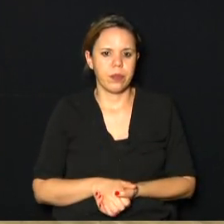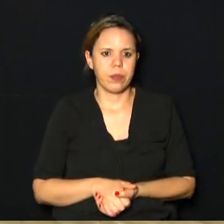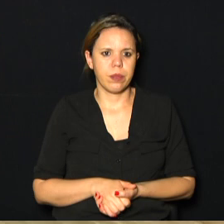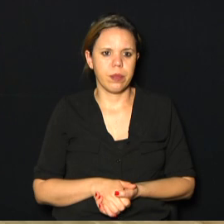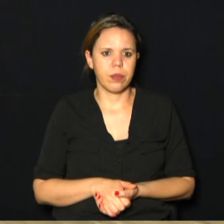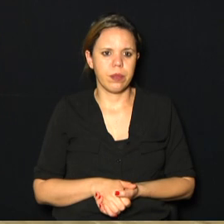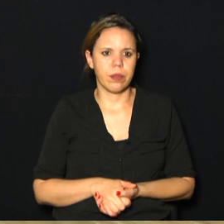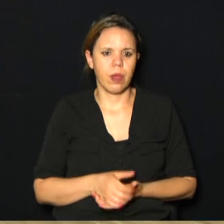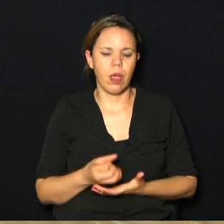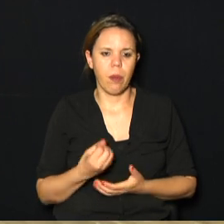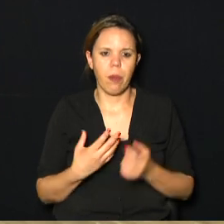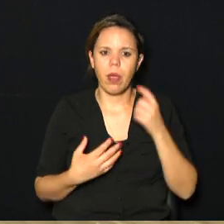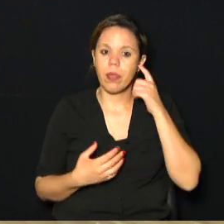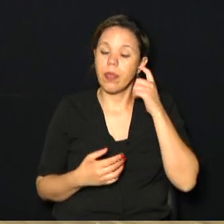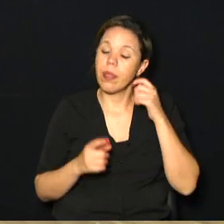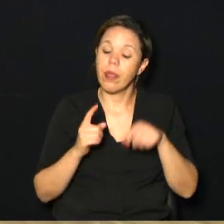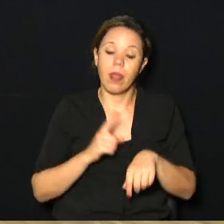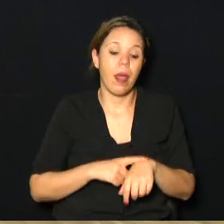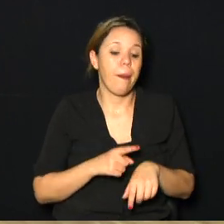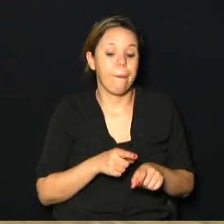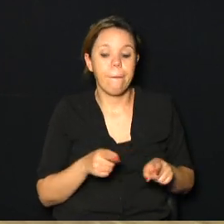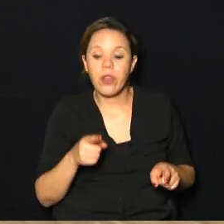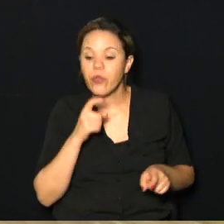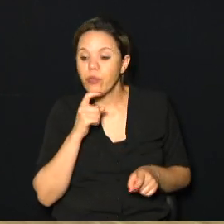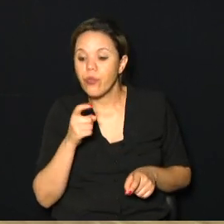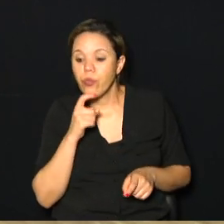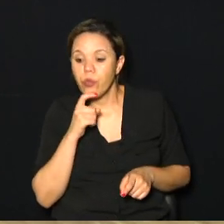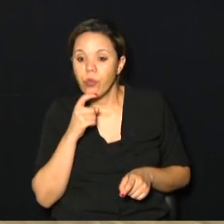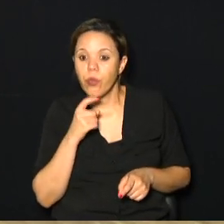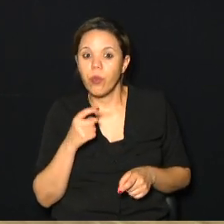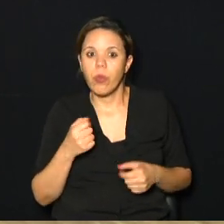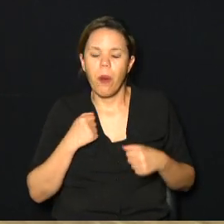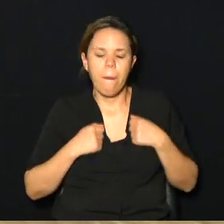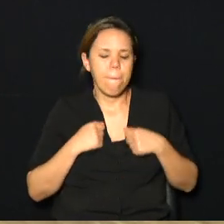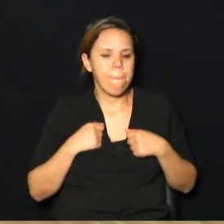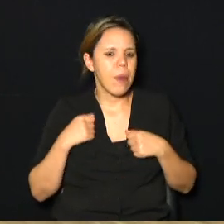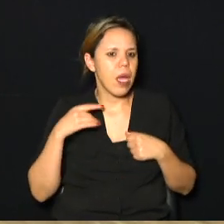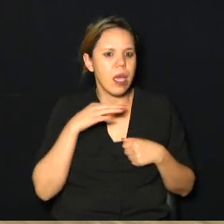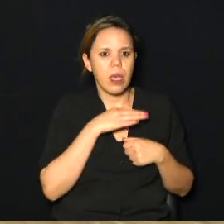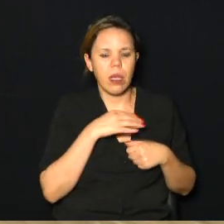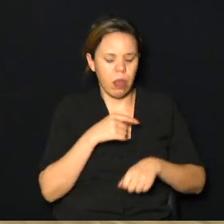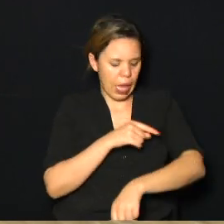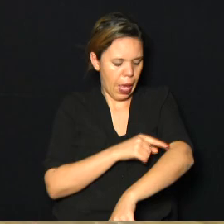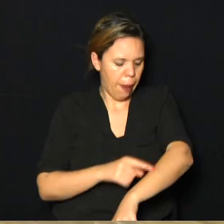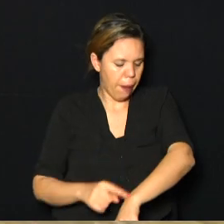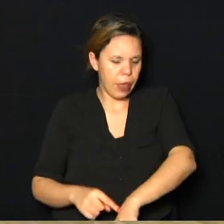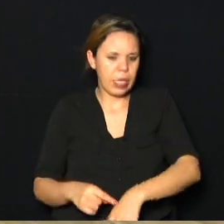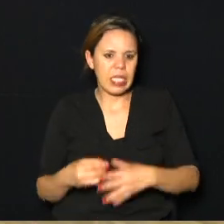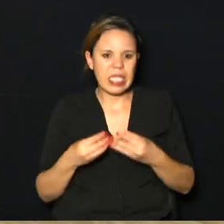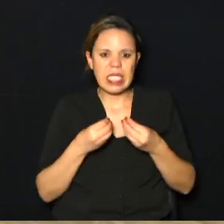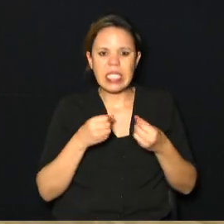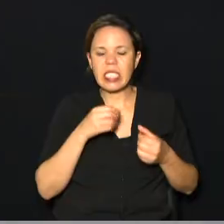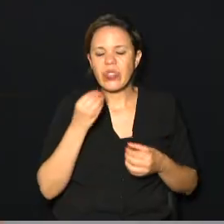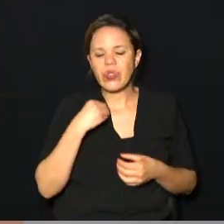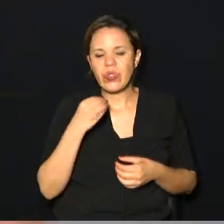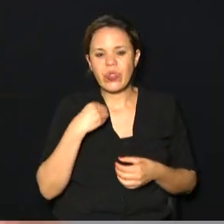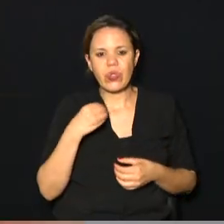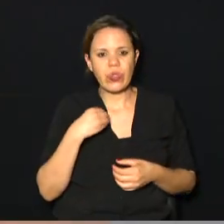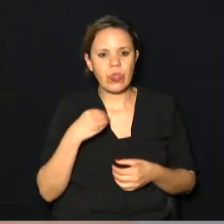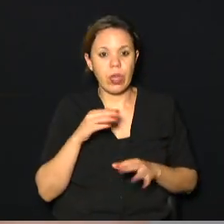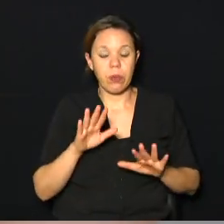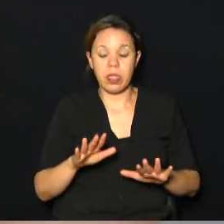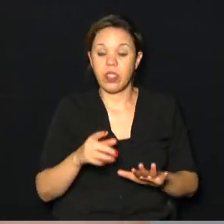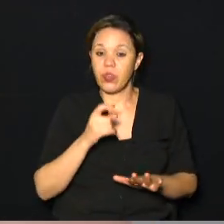Sim, pode, na época do frio, cuidado com banho muito quente, né? Nossa pele é muito sensível com os extremos, então, apesar do